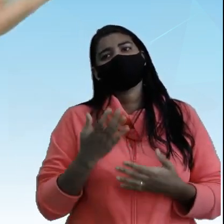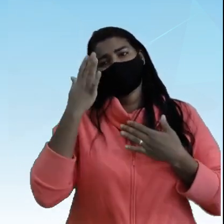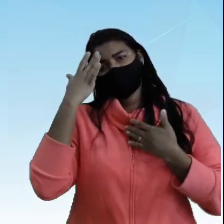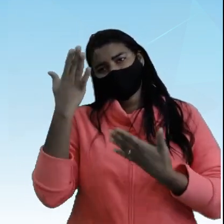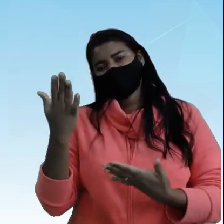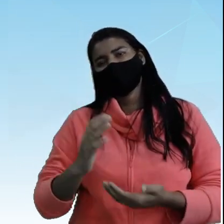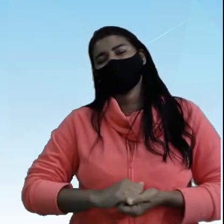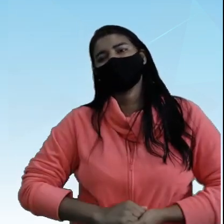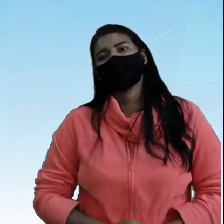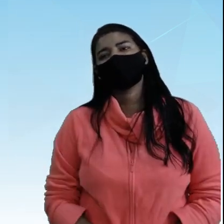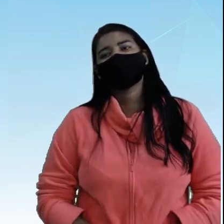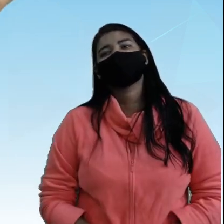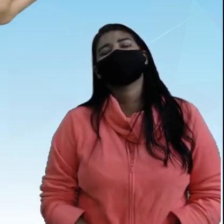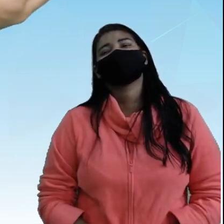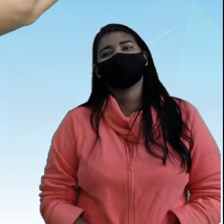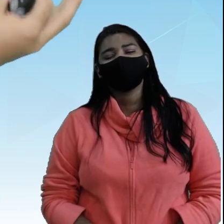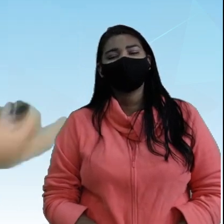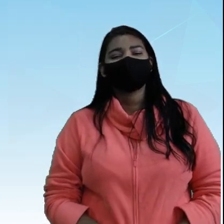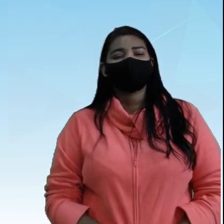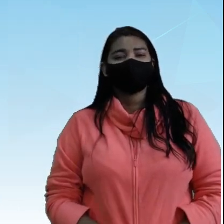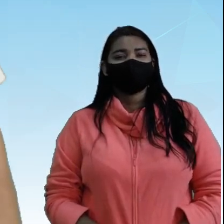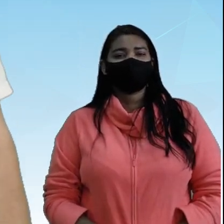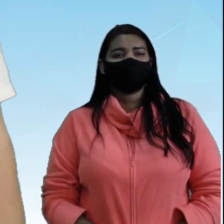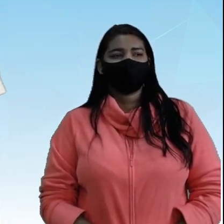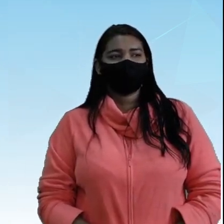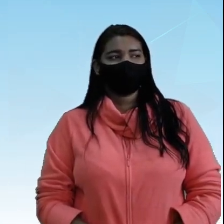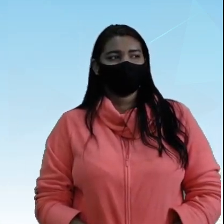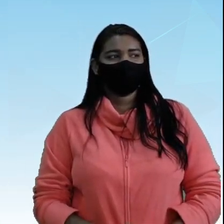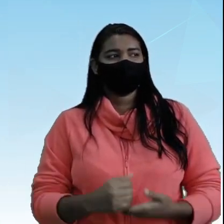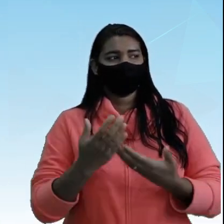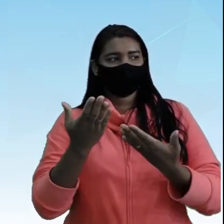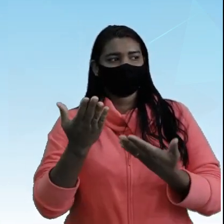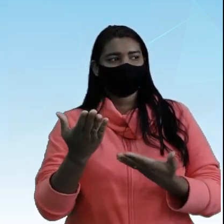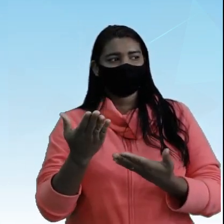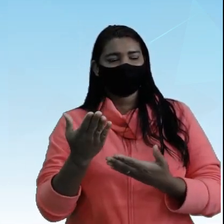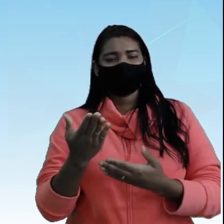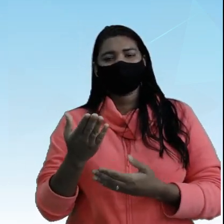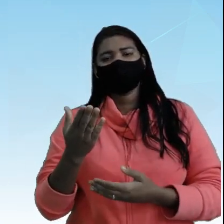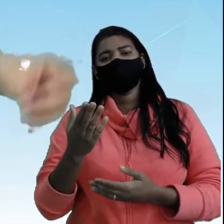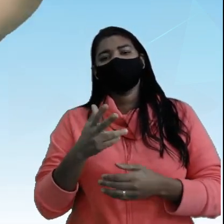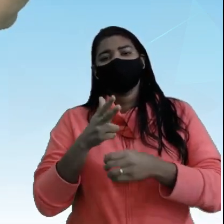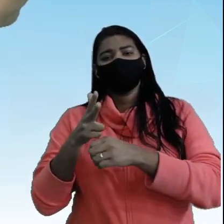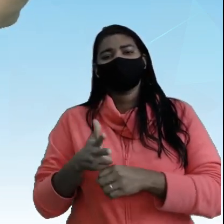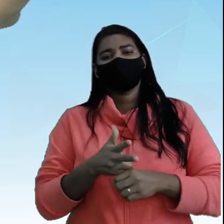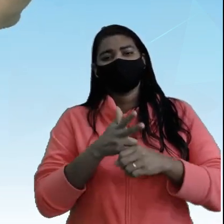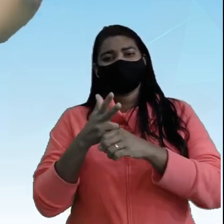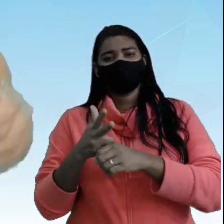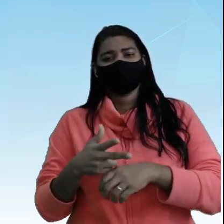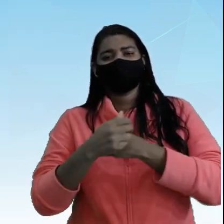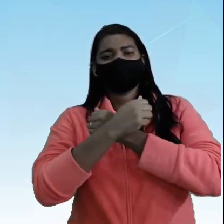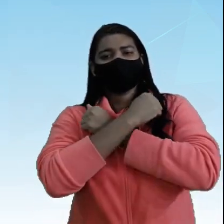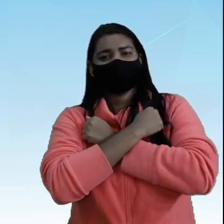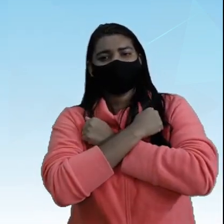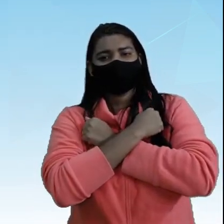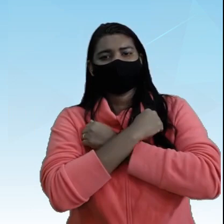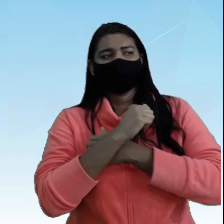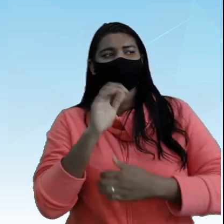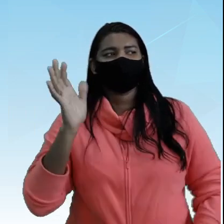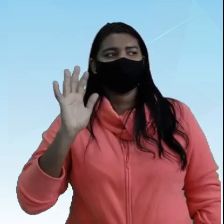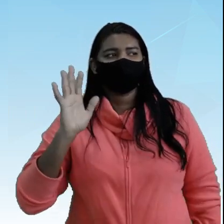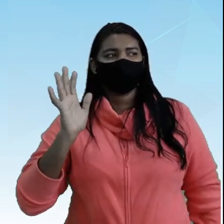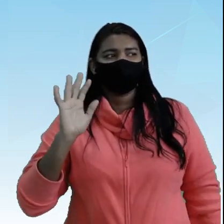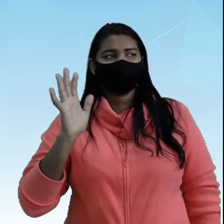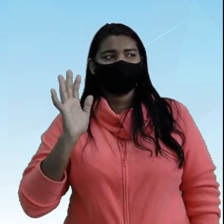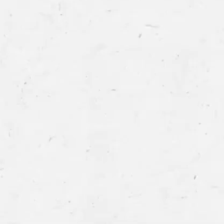Agradeço à professora Joyce, muito obrigado, professora Joyce, Moura, a Ronaldo, forte abraço e fiquem conosco.